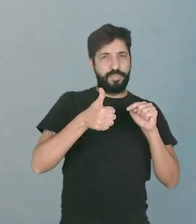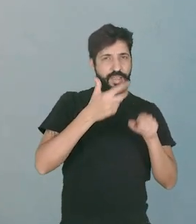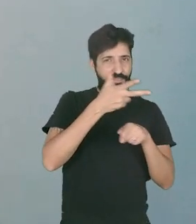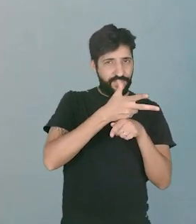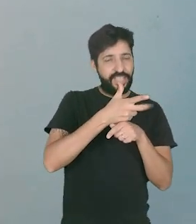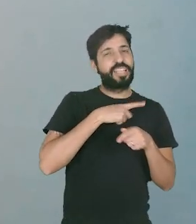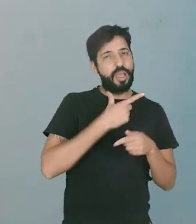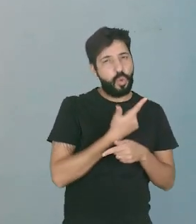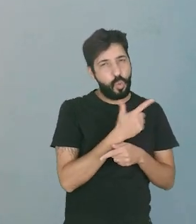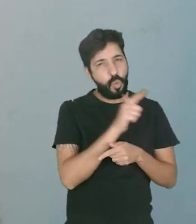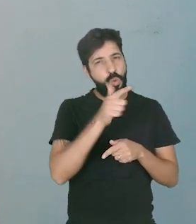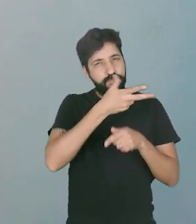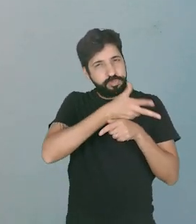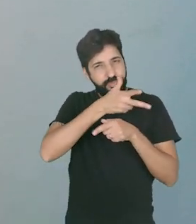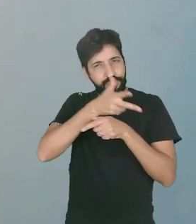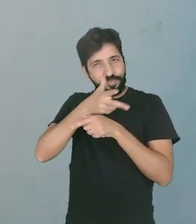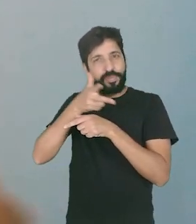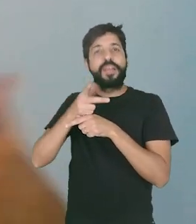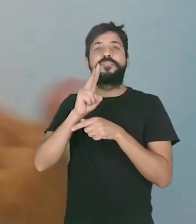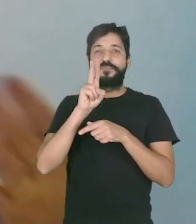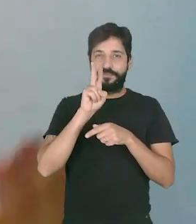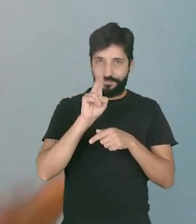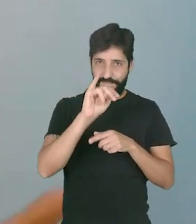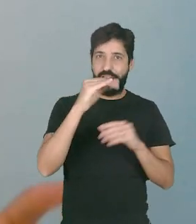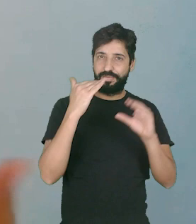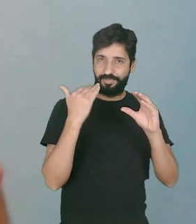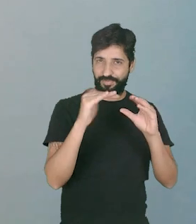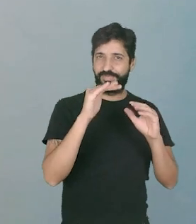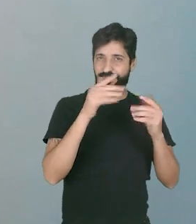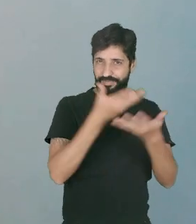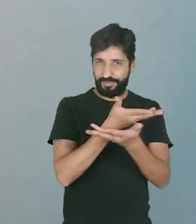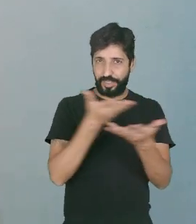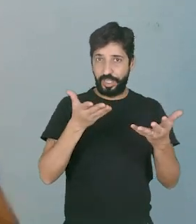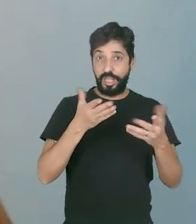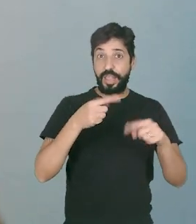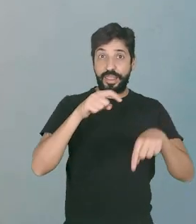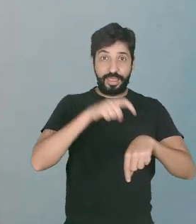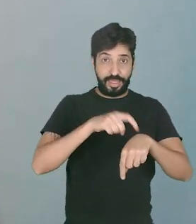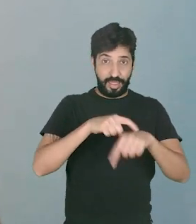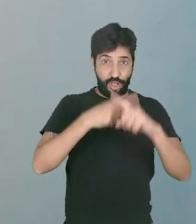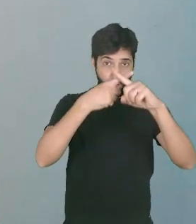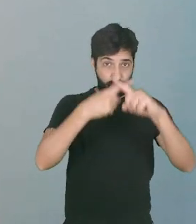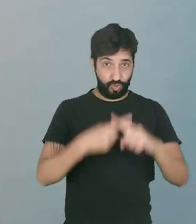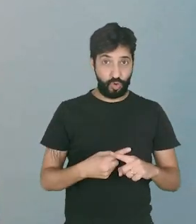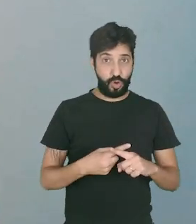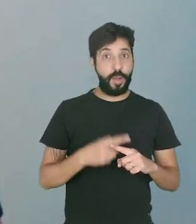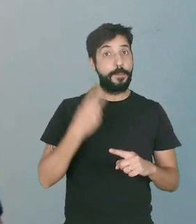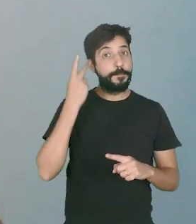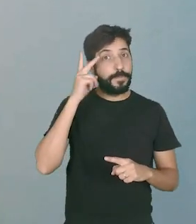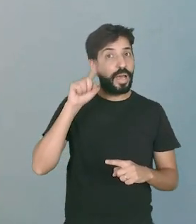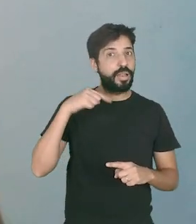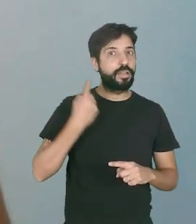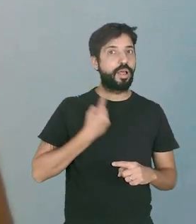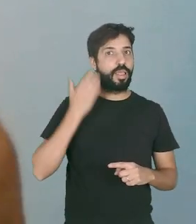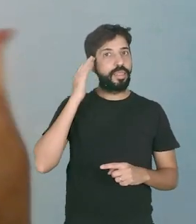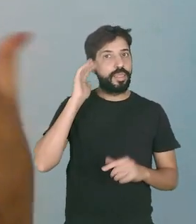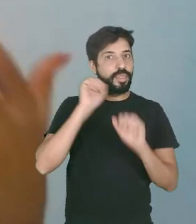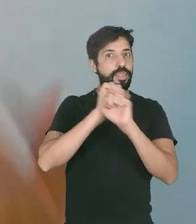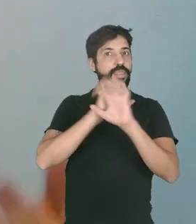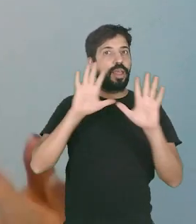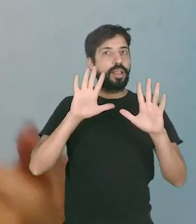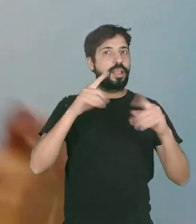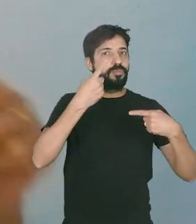de episódios que serão lançados no decorrer dos Jogos, para que possamos nos debruçar sobre as